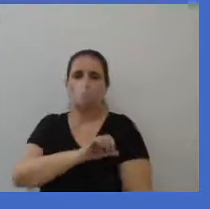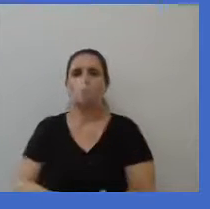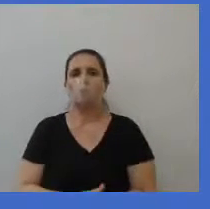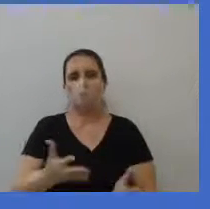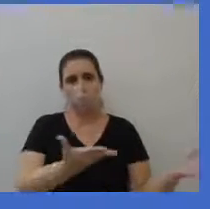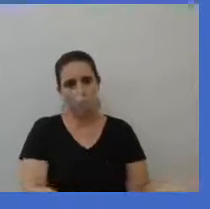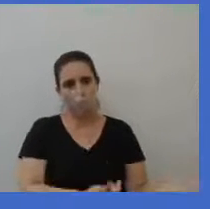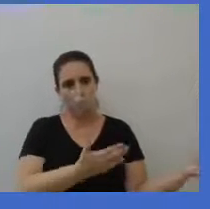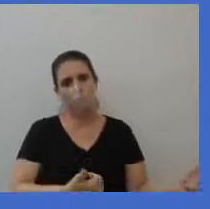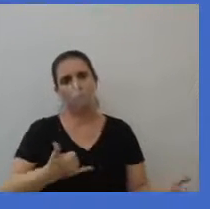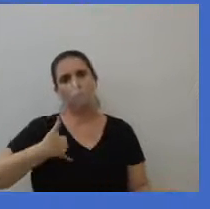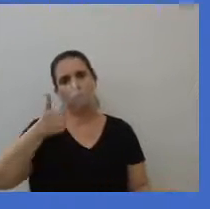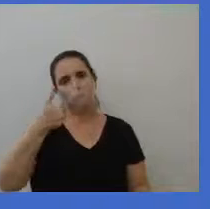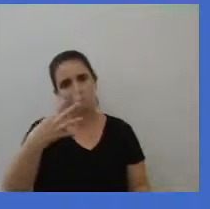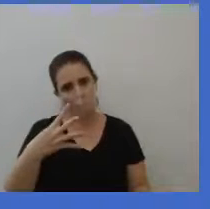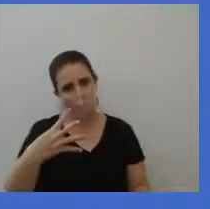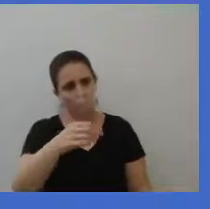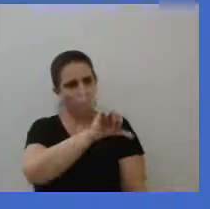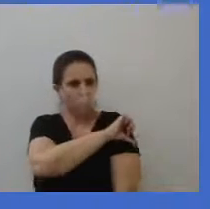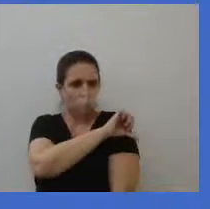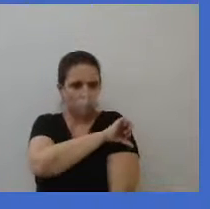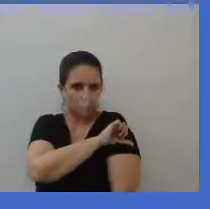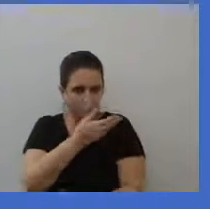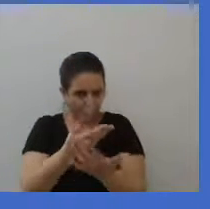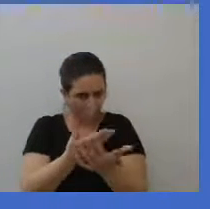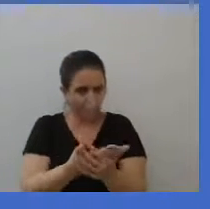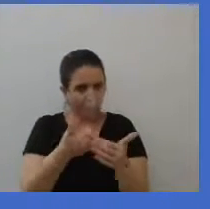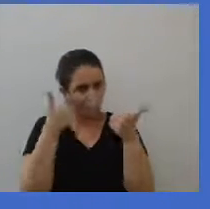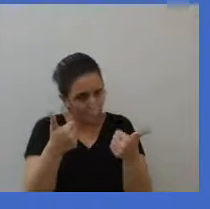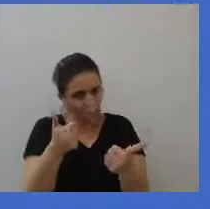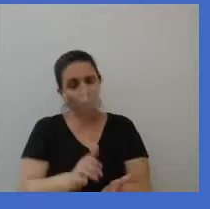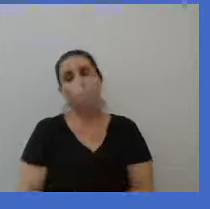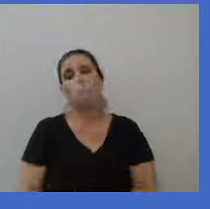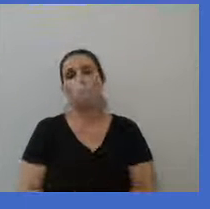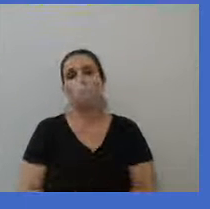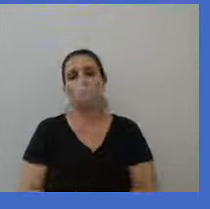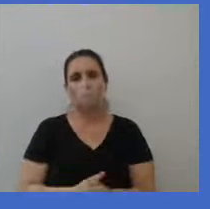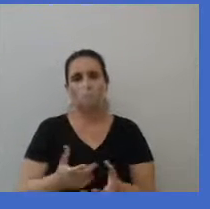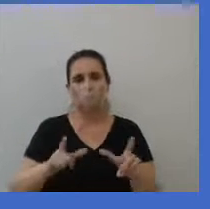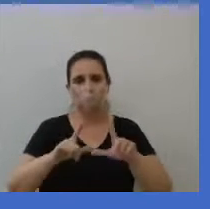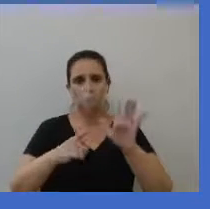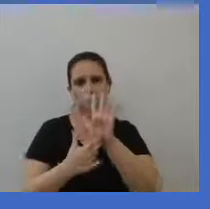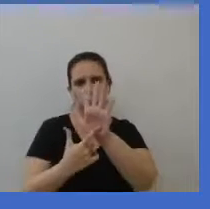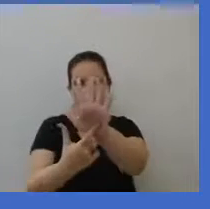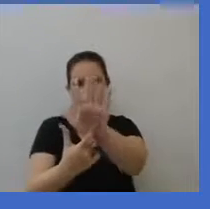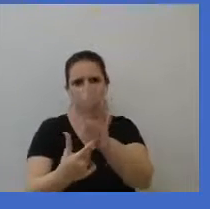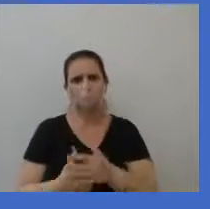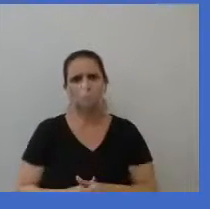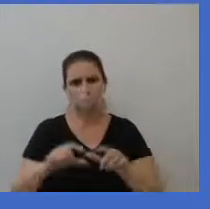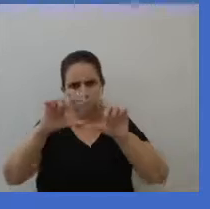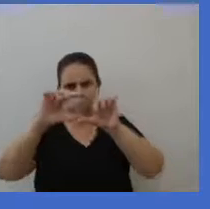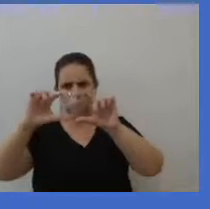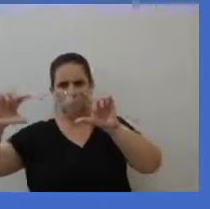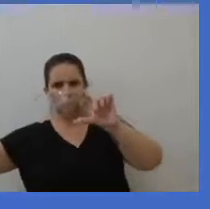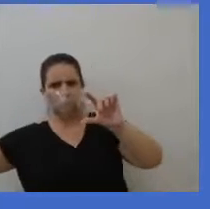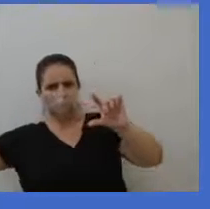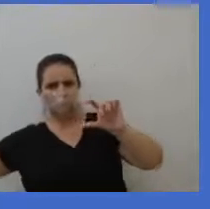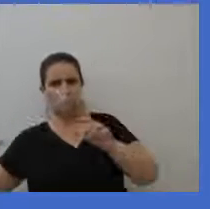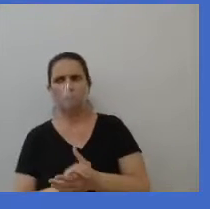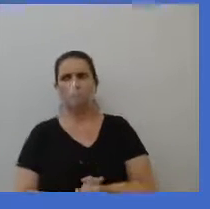as pessoas que produziram aquilo, elas estudaram e elas se debruçaram sobre um tema